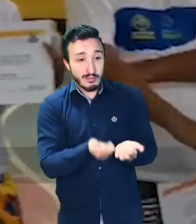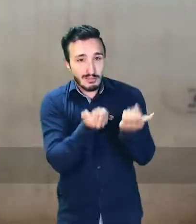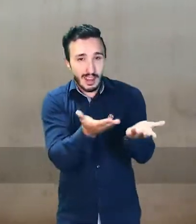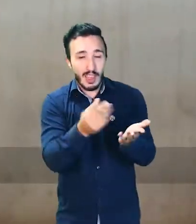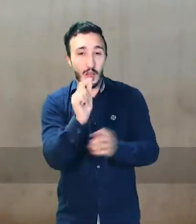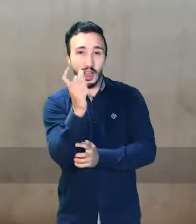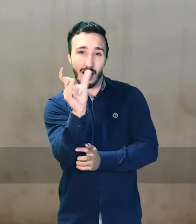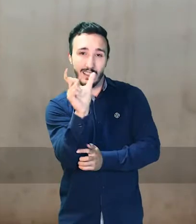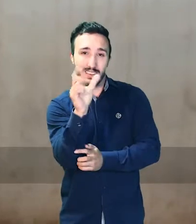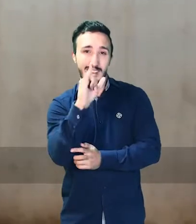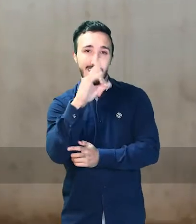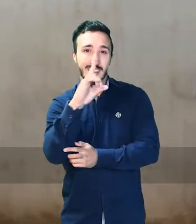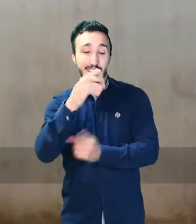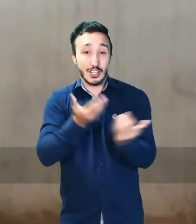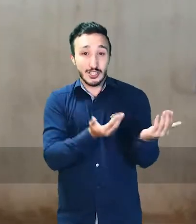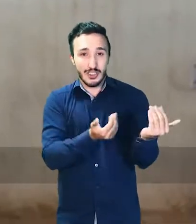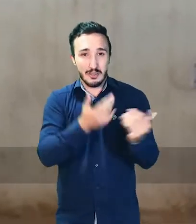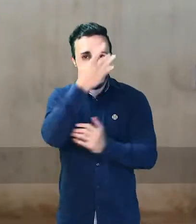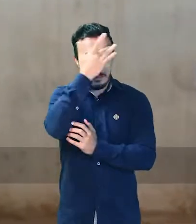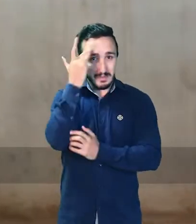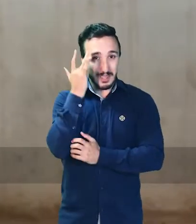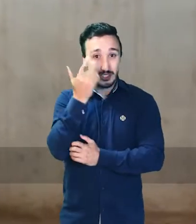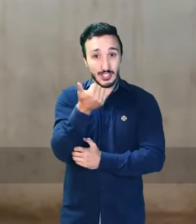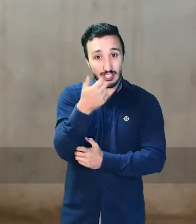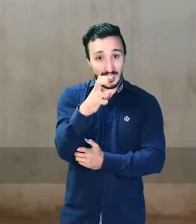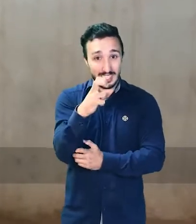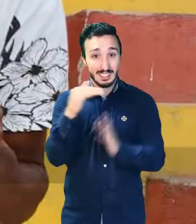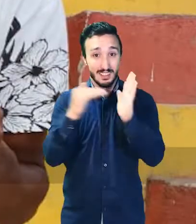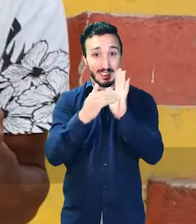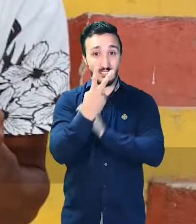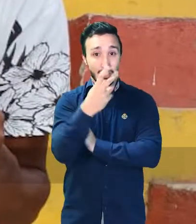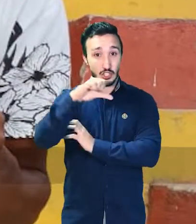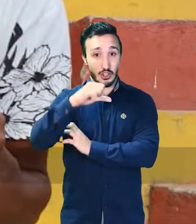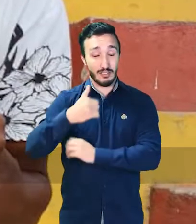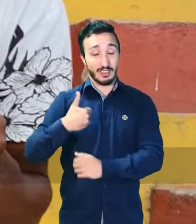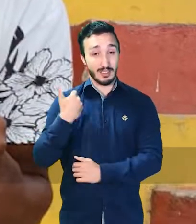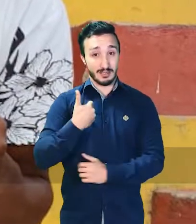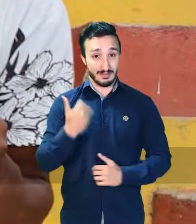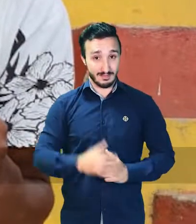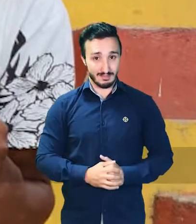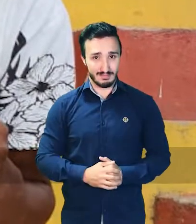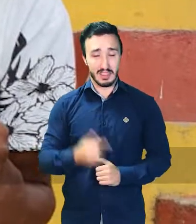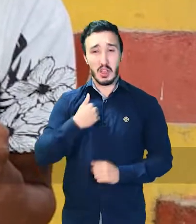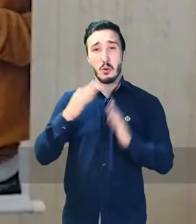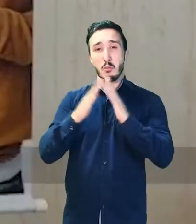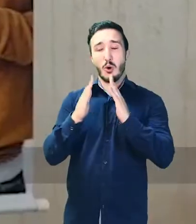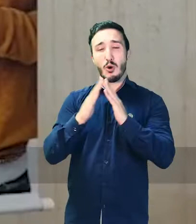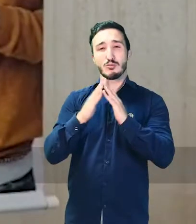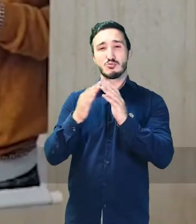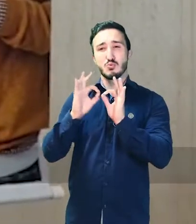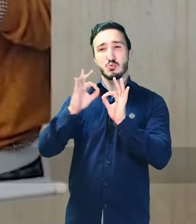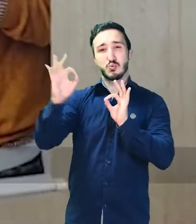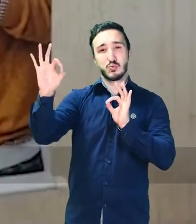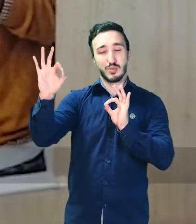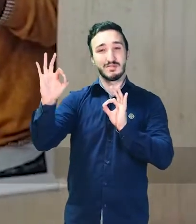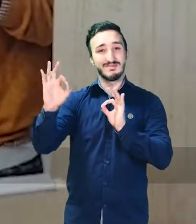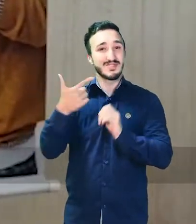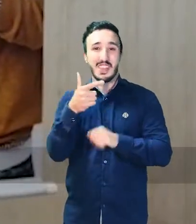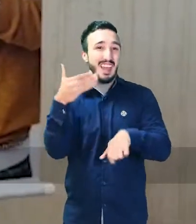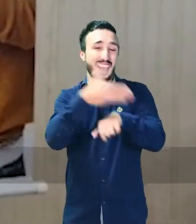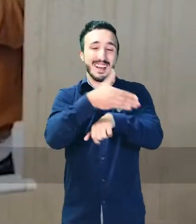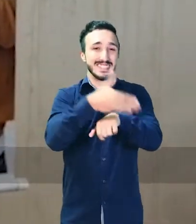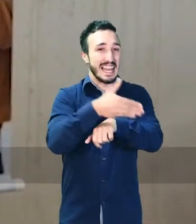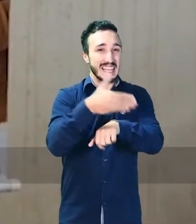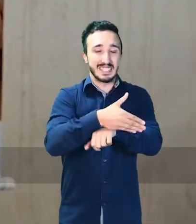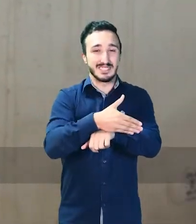foram entregues carteirinhas do ID Jovem para pessoas de 15 a 29 anos. Moro no interior, não tem